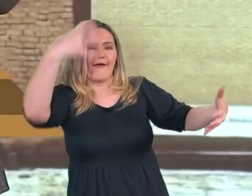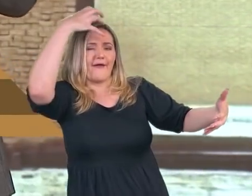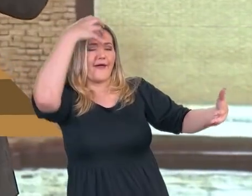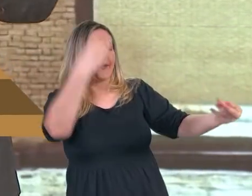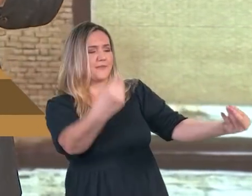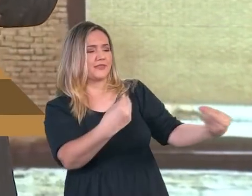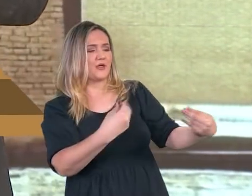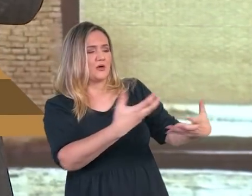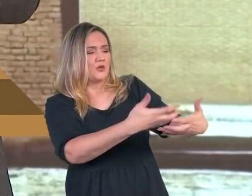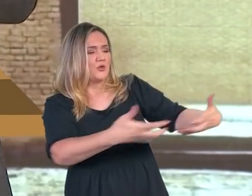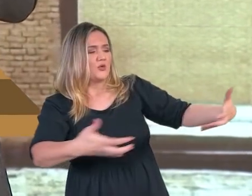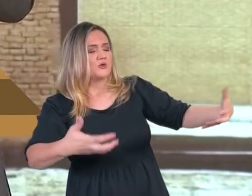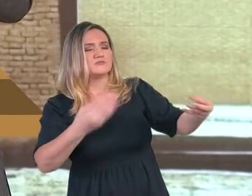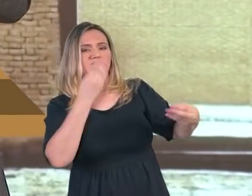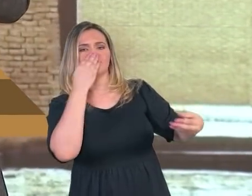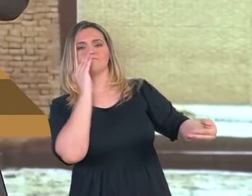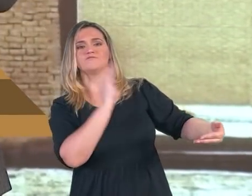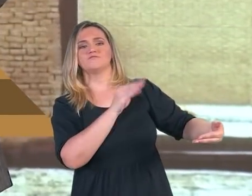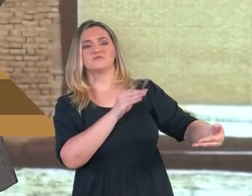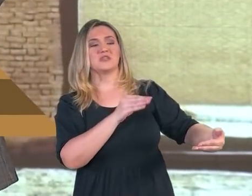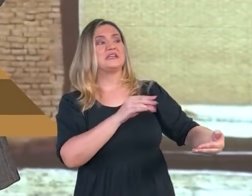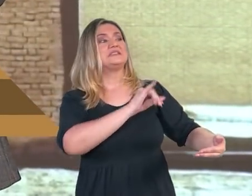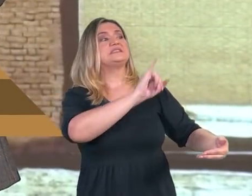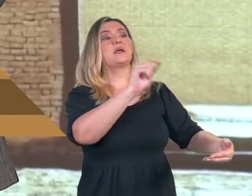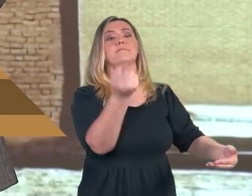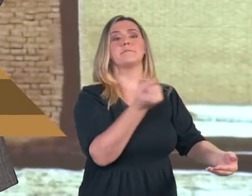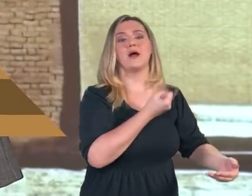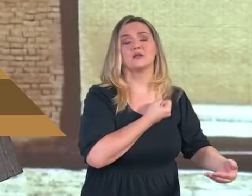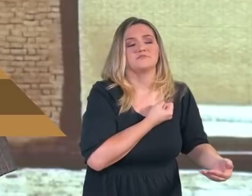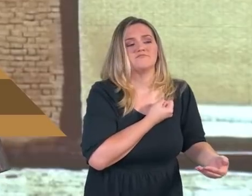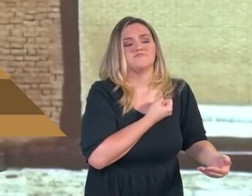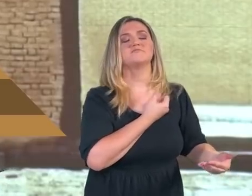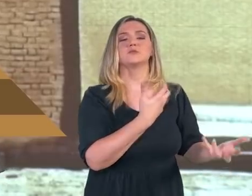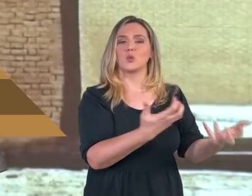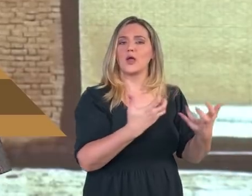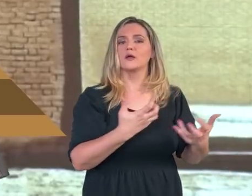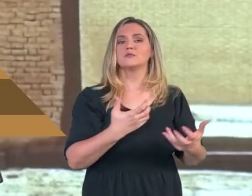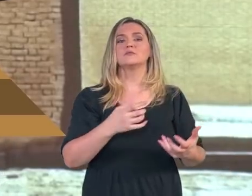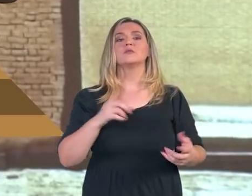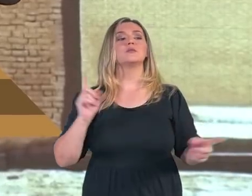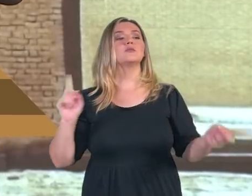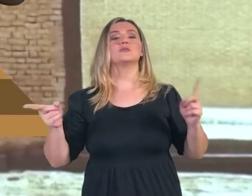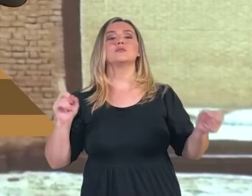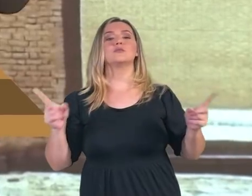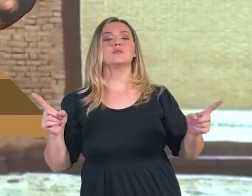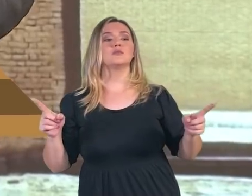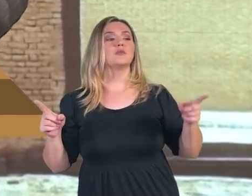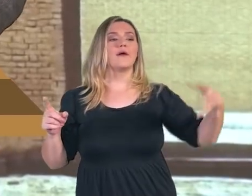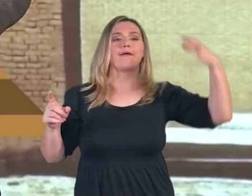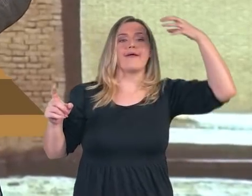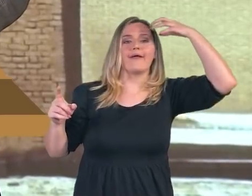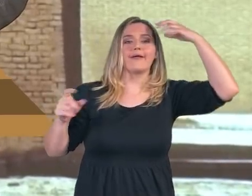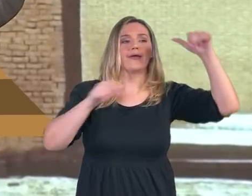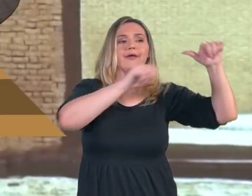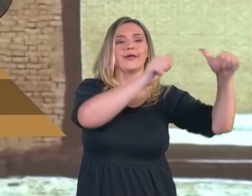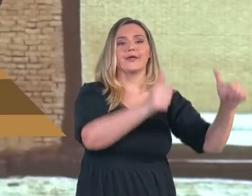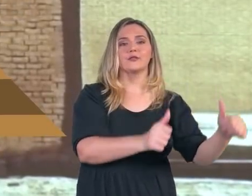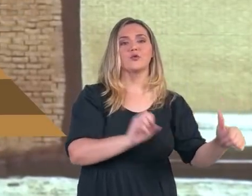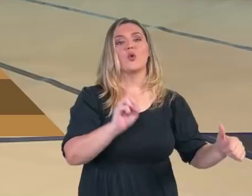risco de serem mortos, era um ato de decidir se aceitavam Deus ou os ídolos da